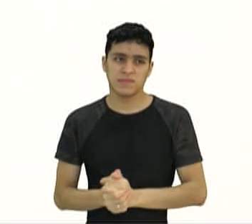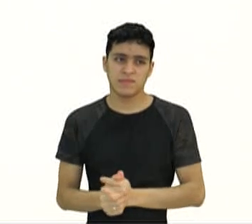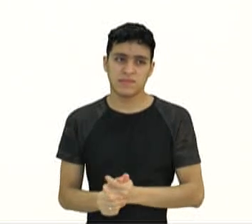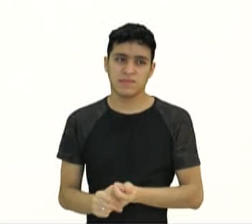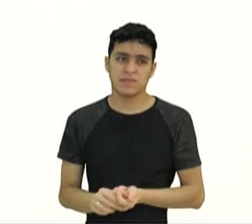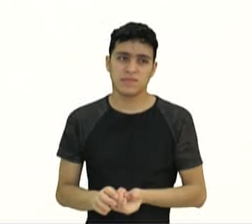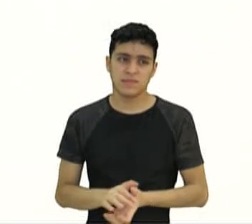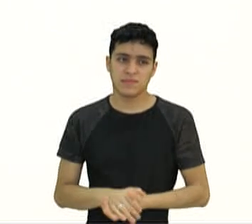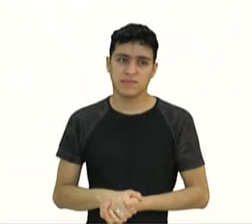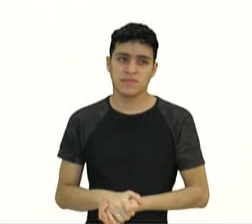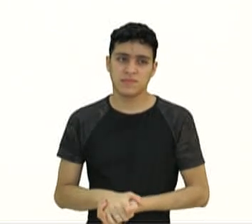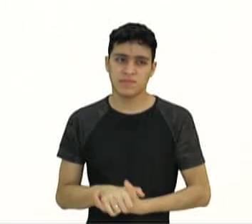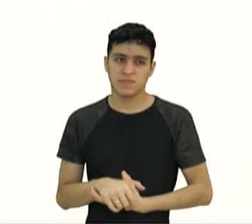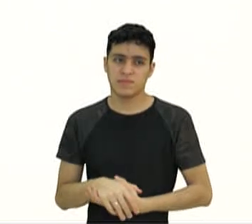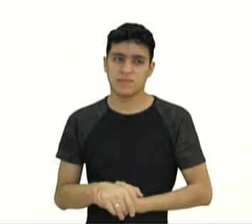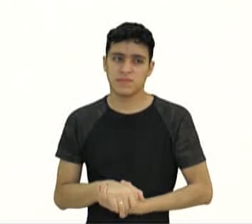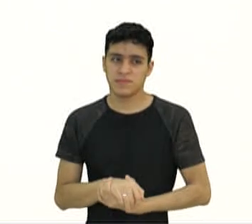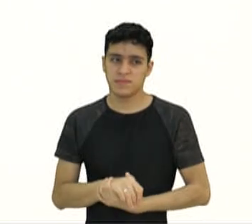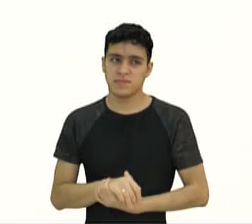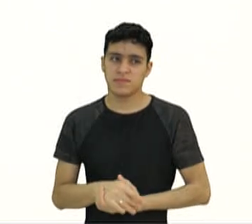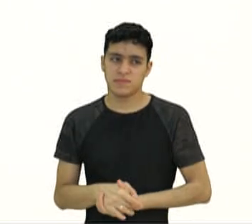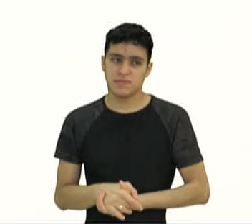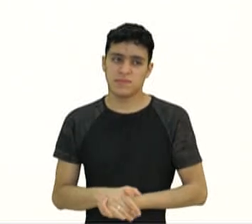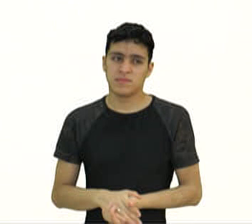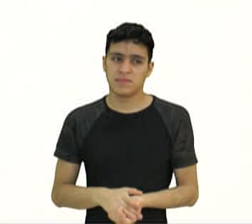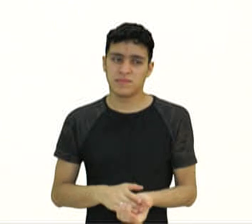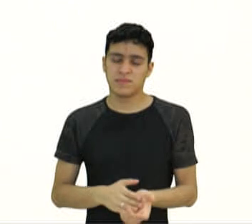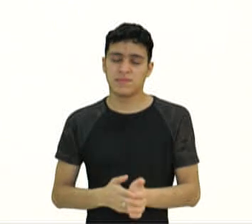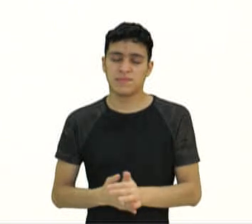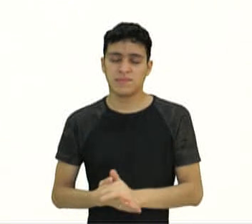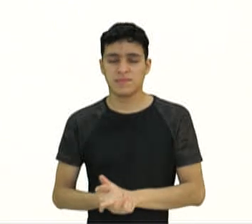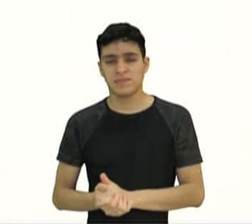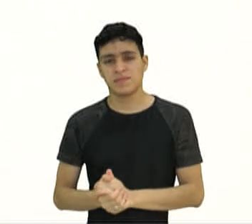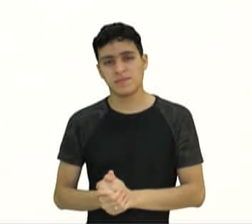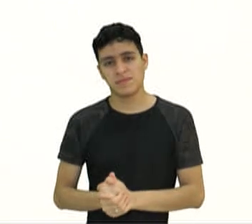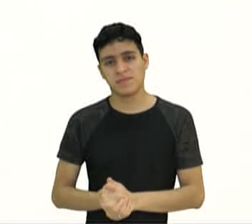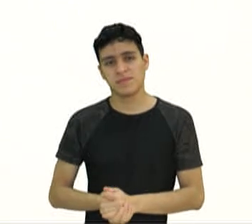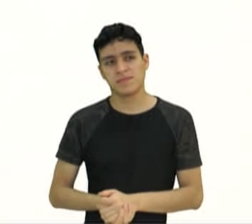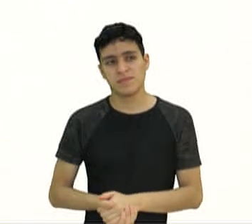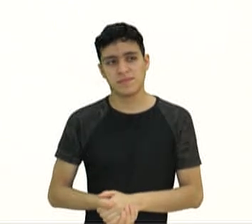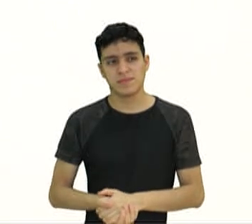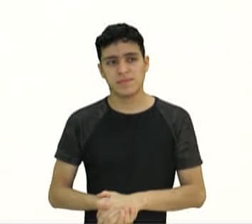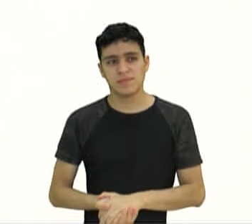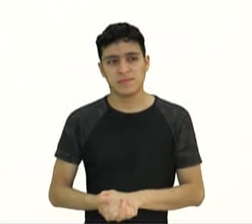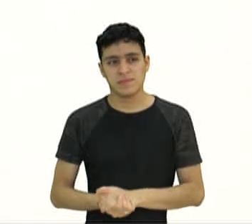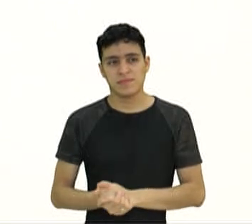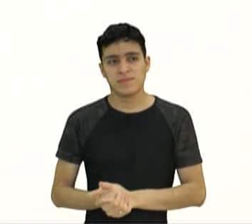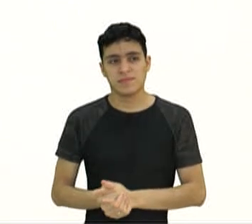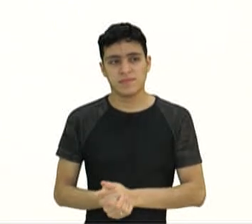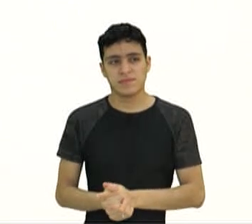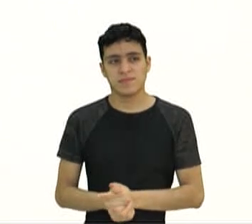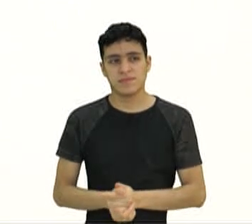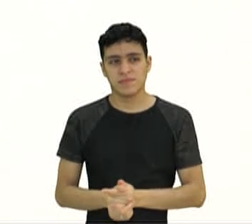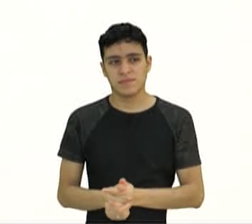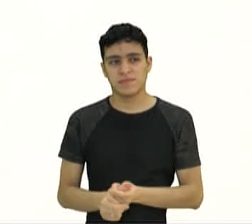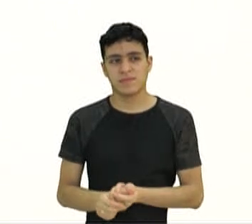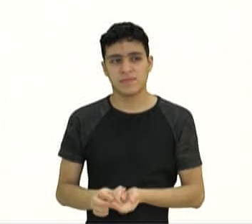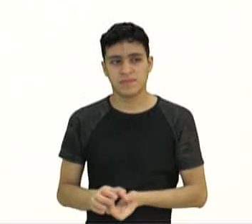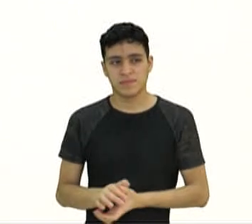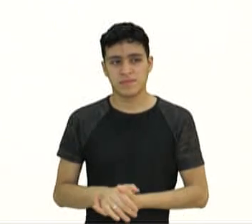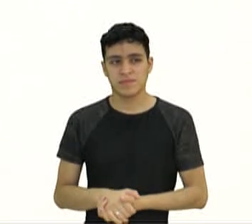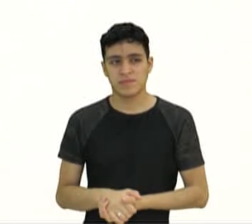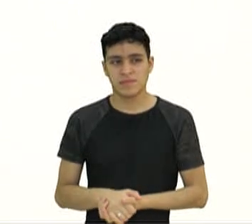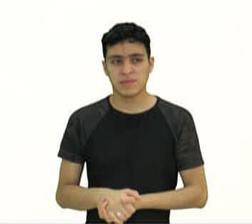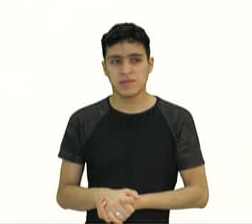hold on. Steve, it's Charlotte. Hi, Charlotte. Hi, Steve. You never guess what. What?